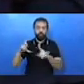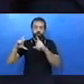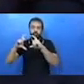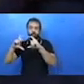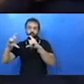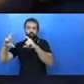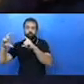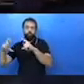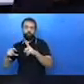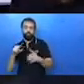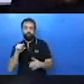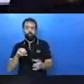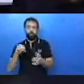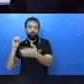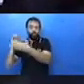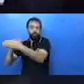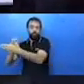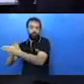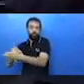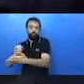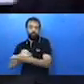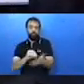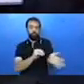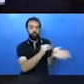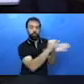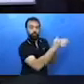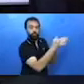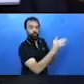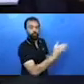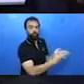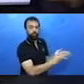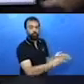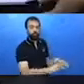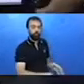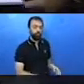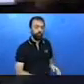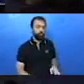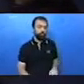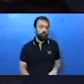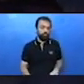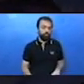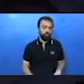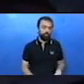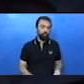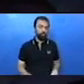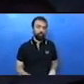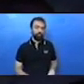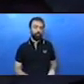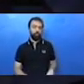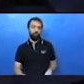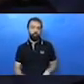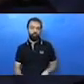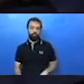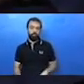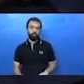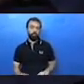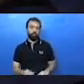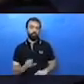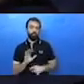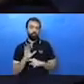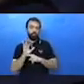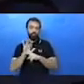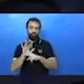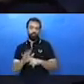quadrinhos. Eu vou ler sublinhando. Só que para ajudar, quando